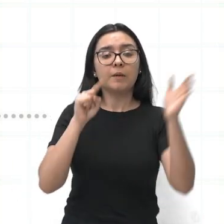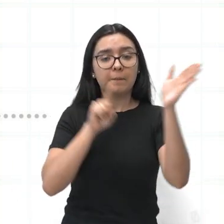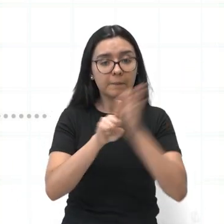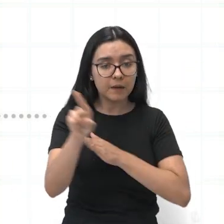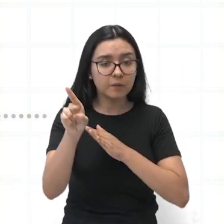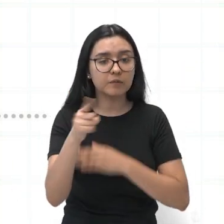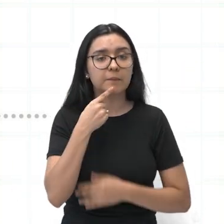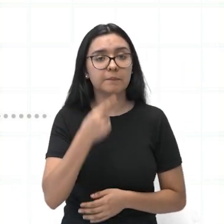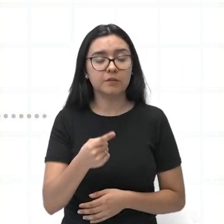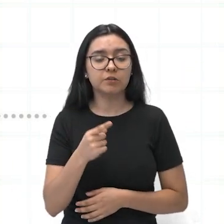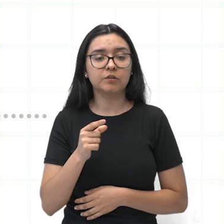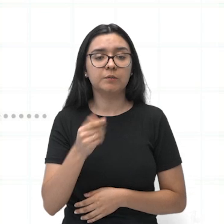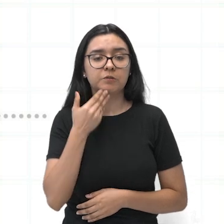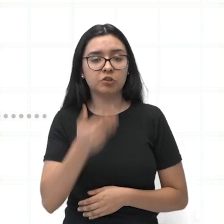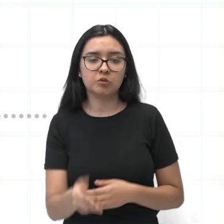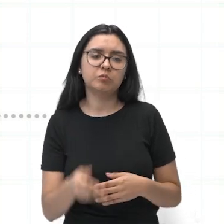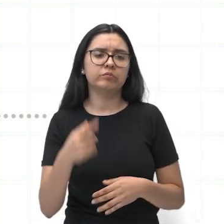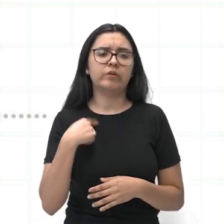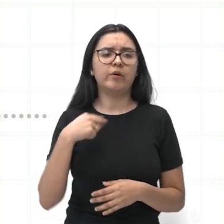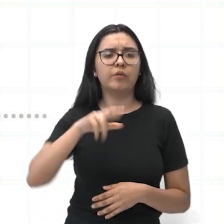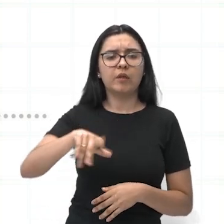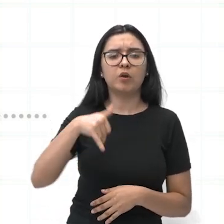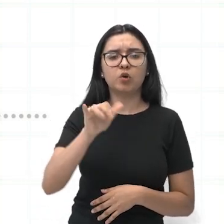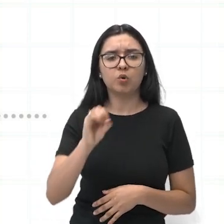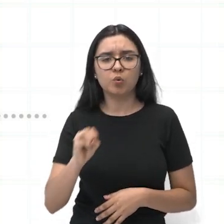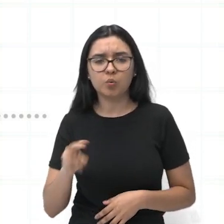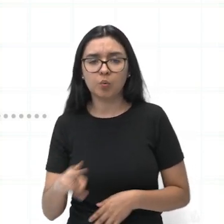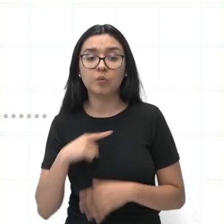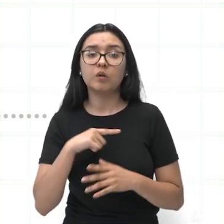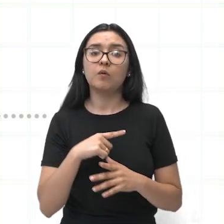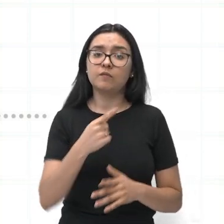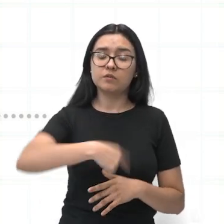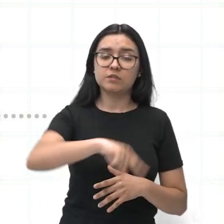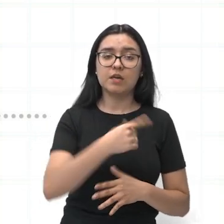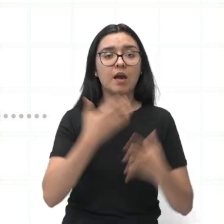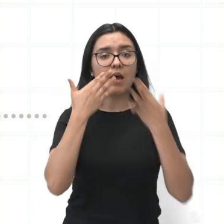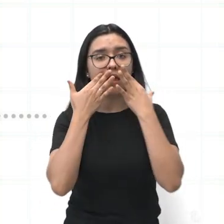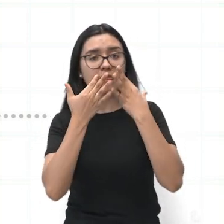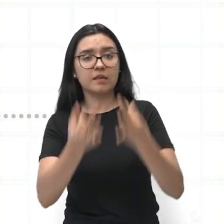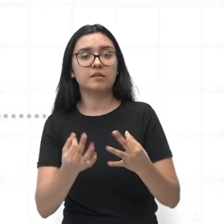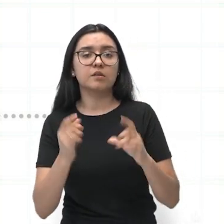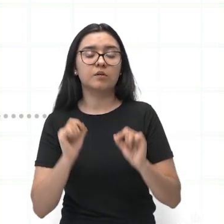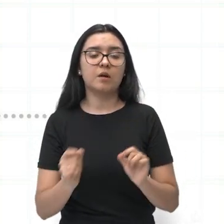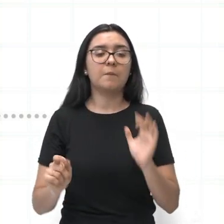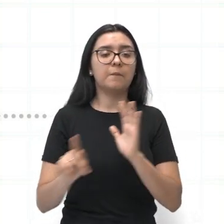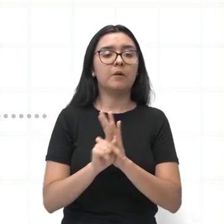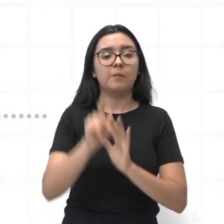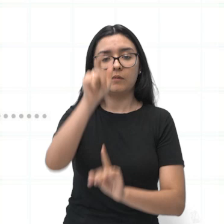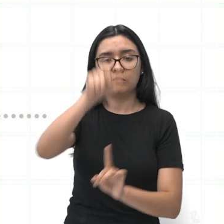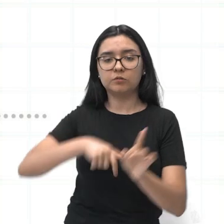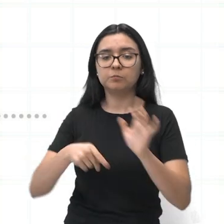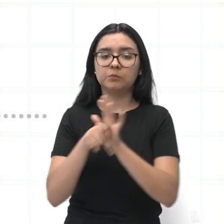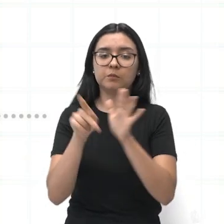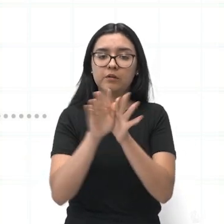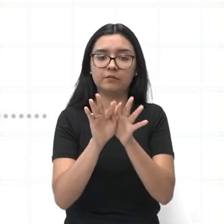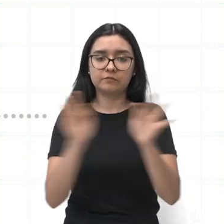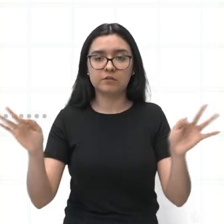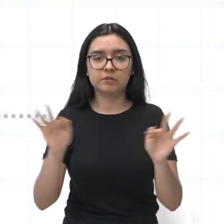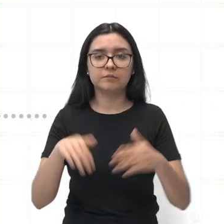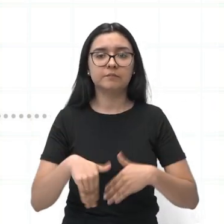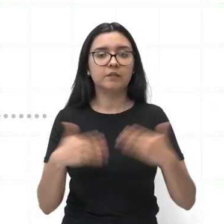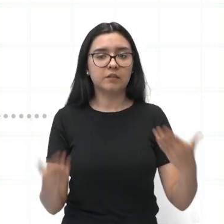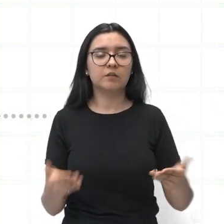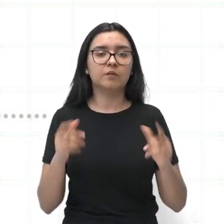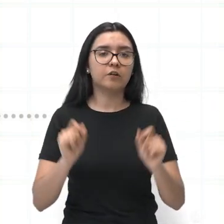o she, não tá pedindo o you, ok? Então fiquem atentos ao sujeito da minha oração. E aí